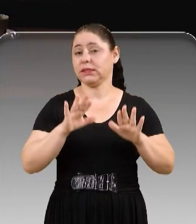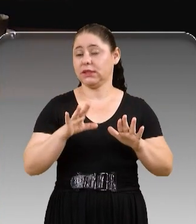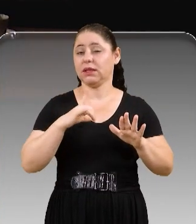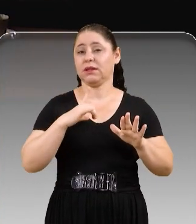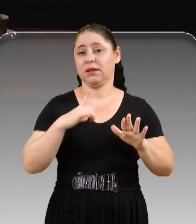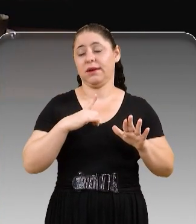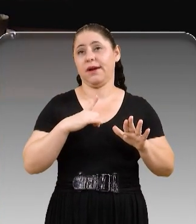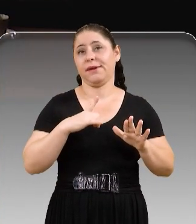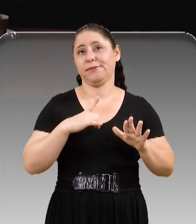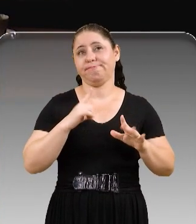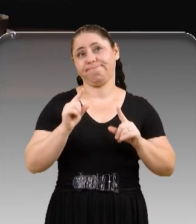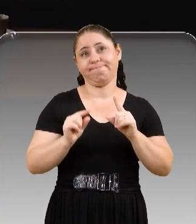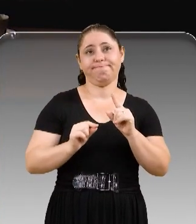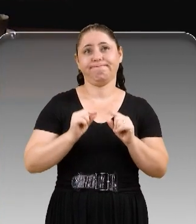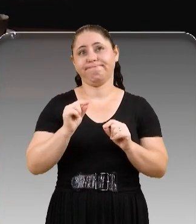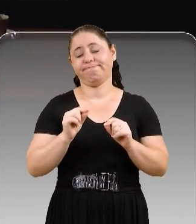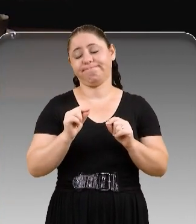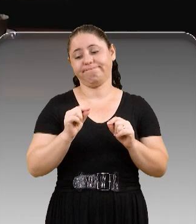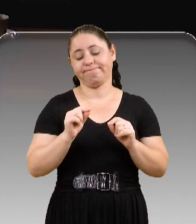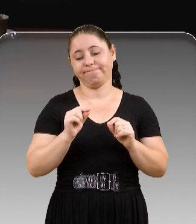assim bastante